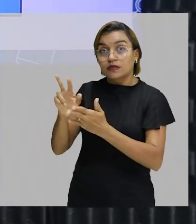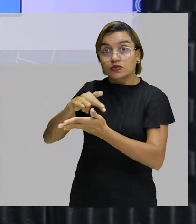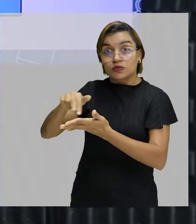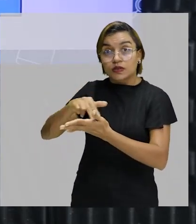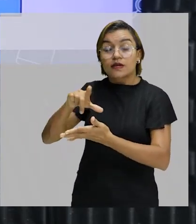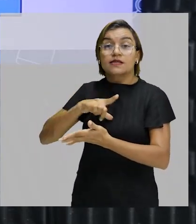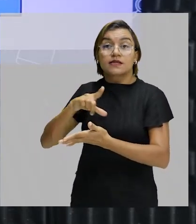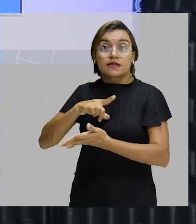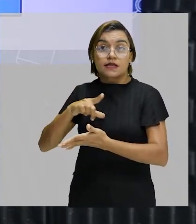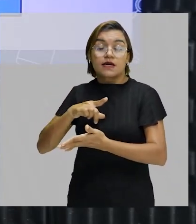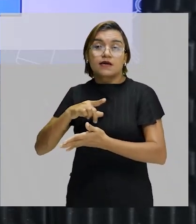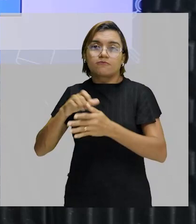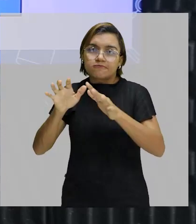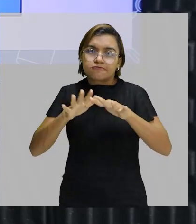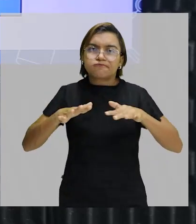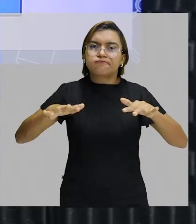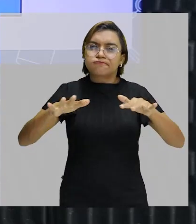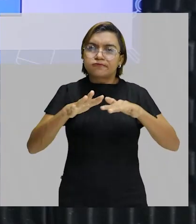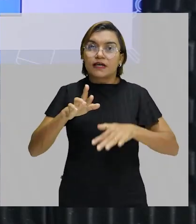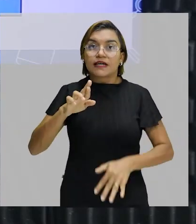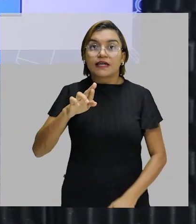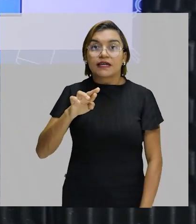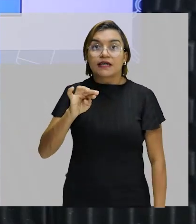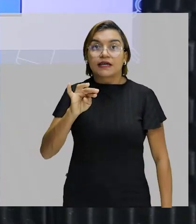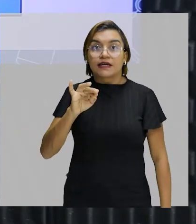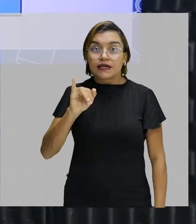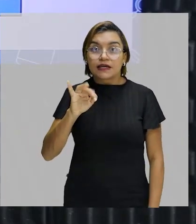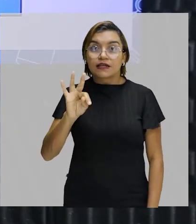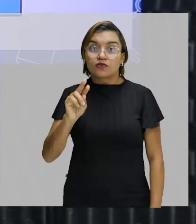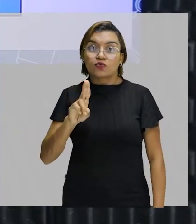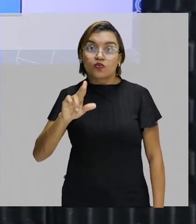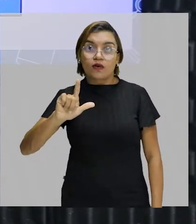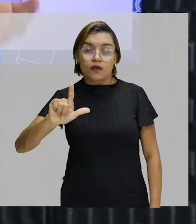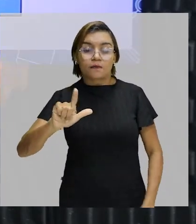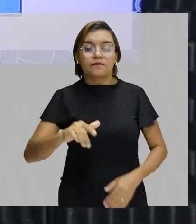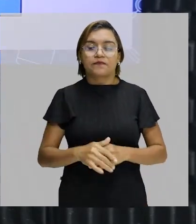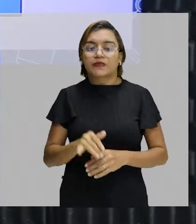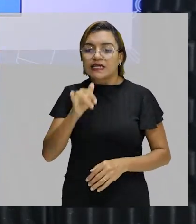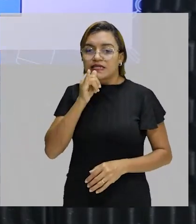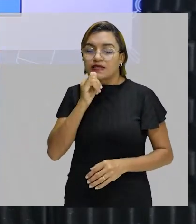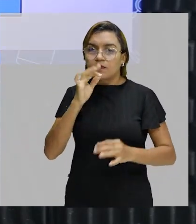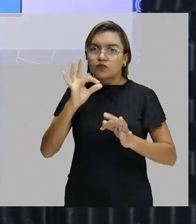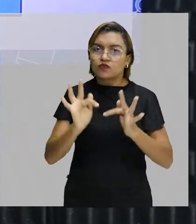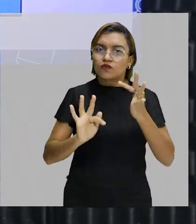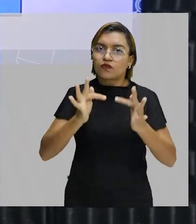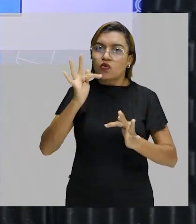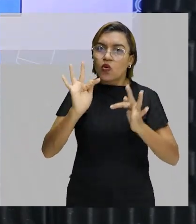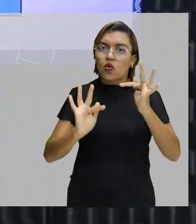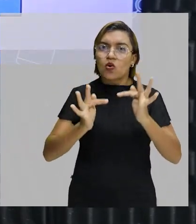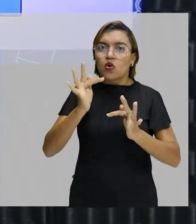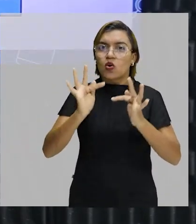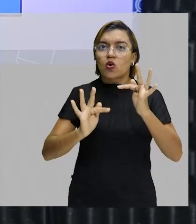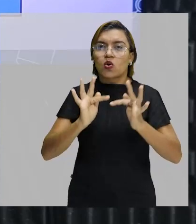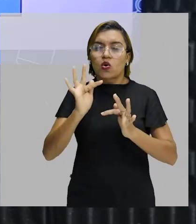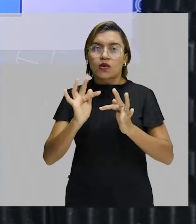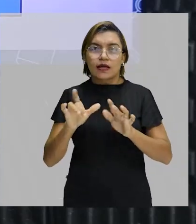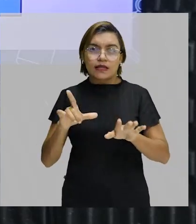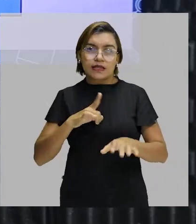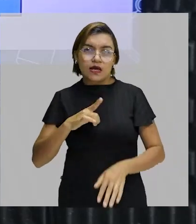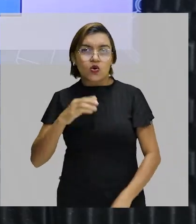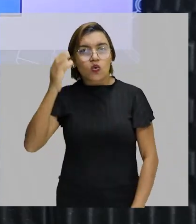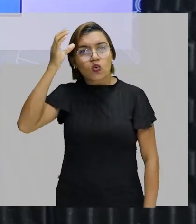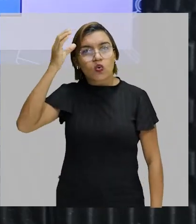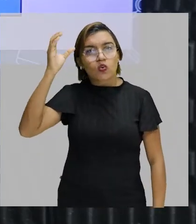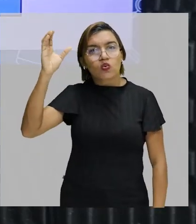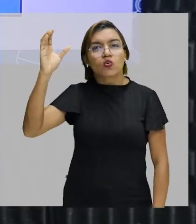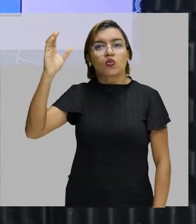dessa questão ritualística. Nós iremos ver daqui a pouco. Folclórica, muito a ver com o folclore, com a cultura,